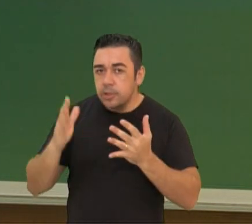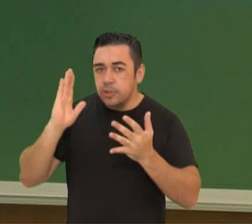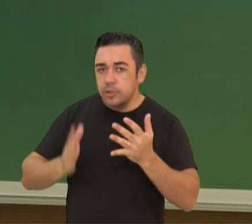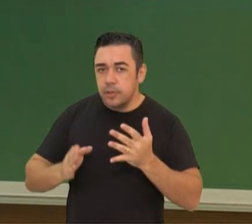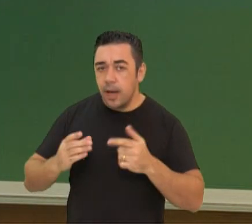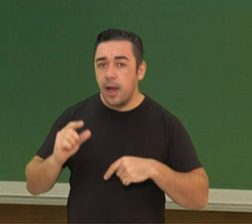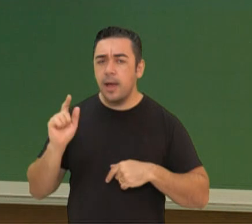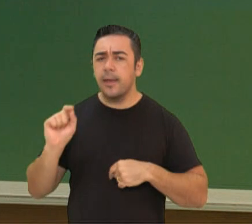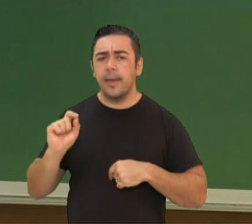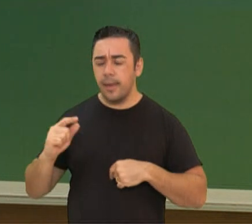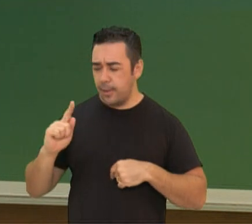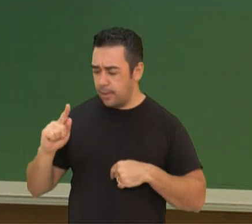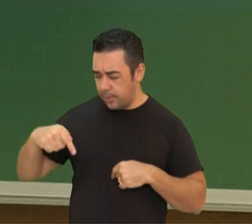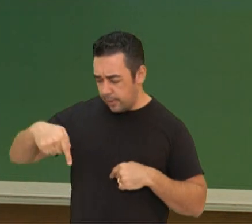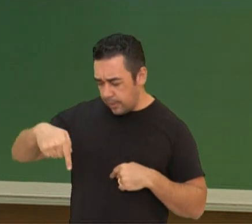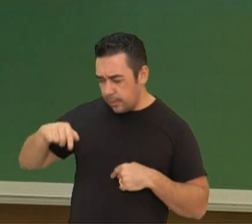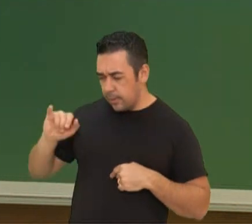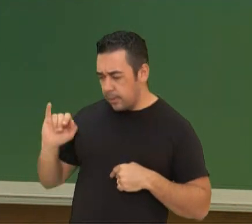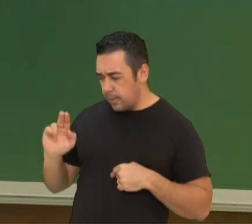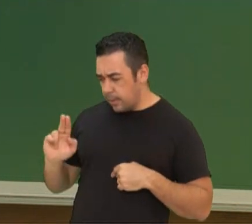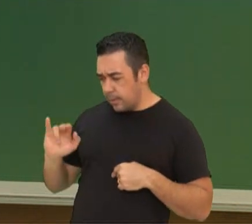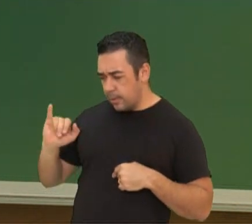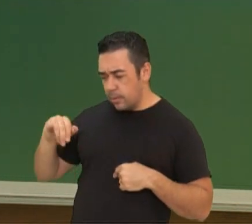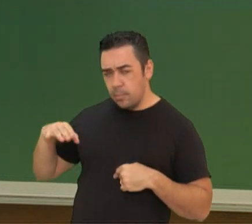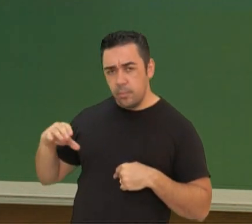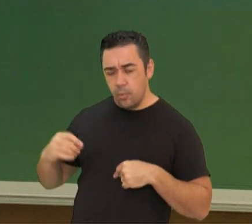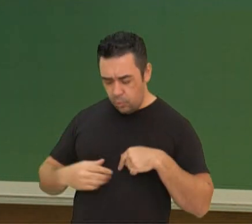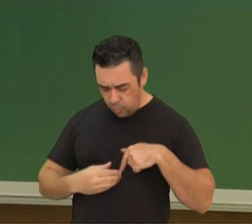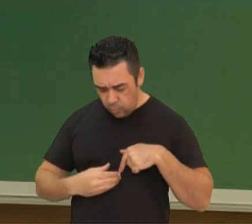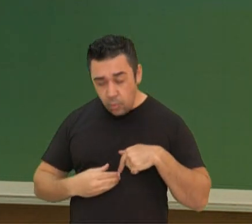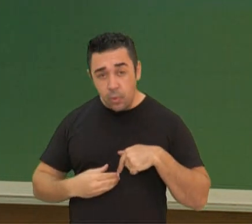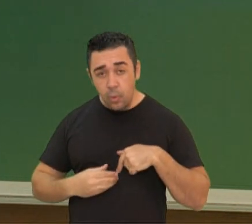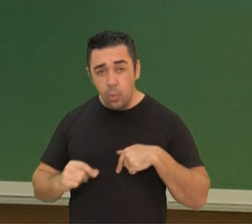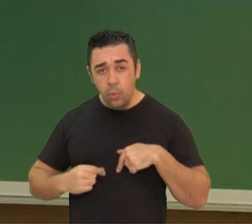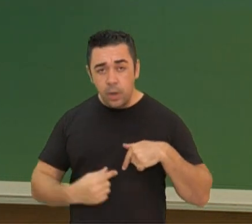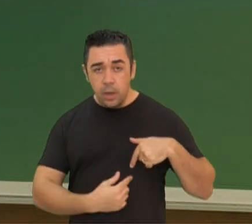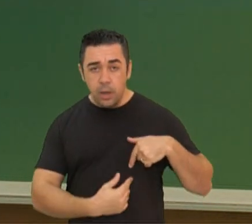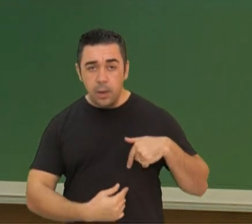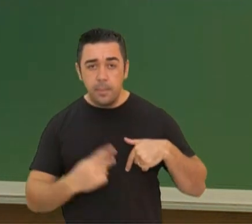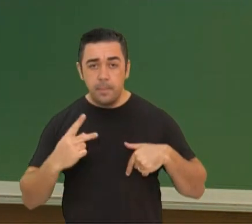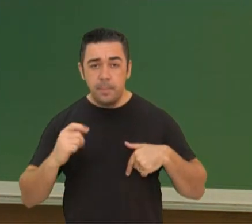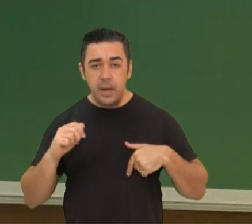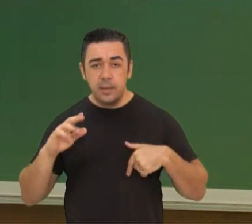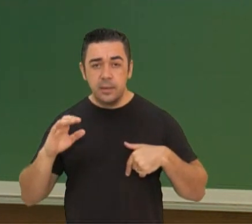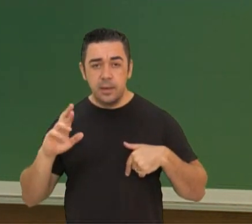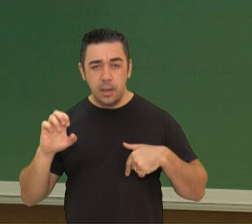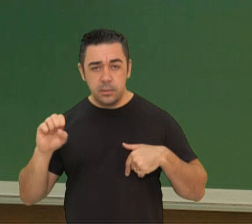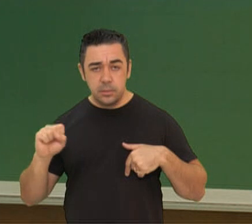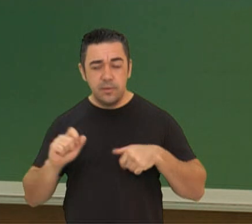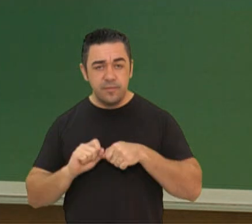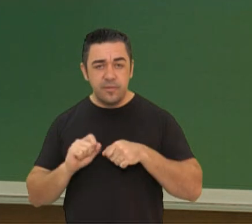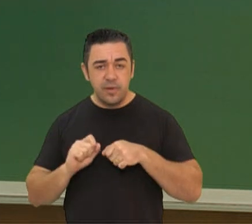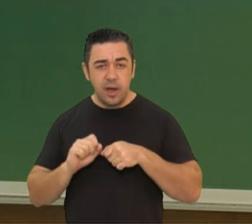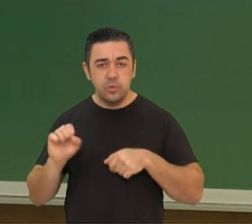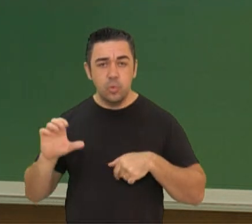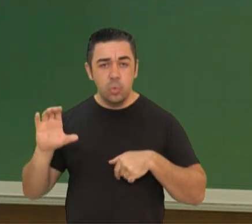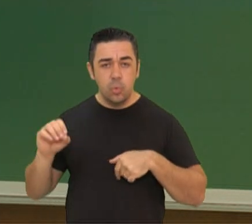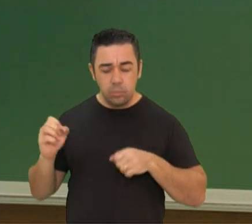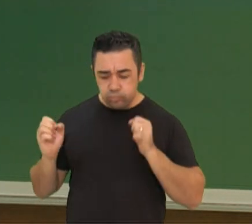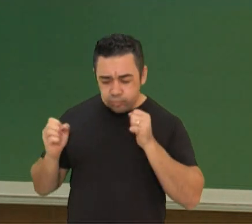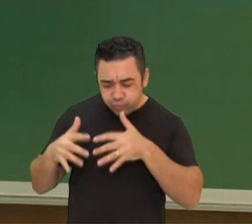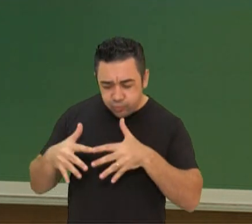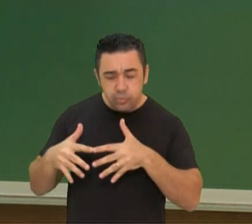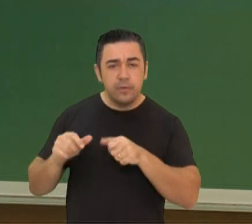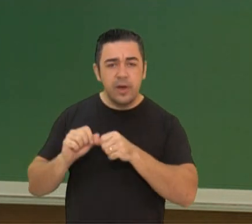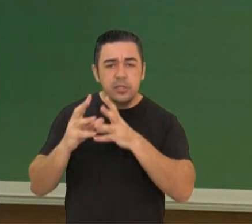isso? Quem faz esse trabalho, tá? É o pâncreas, que produz, né, o suco pancreático, tá? O suco pancreático age